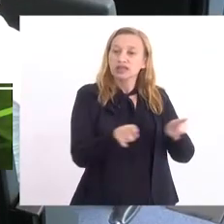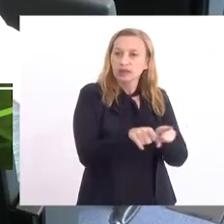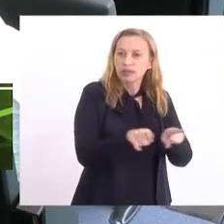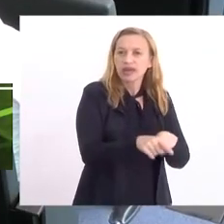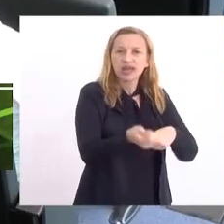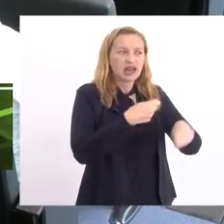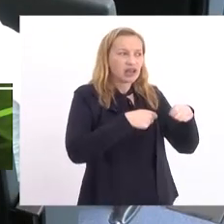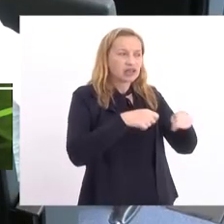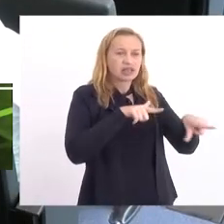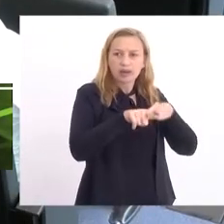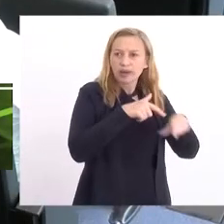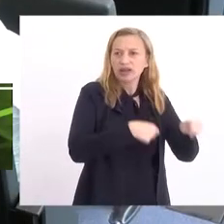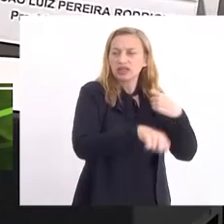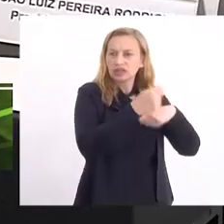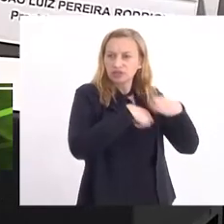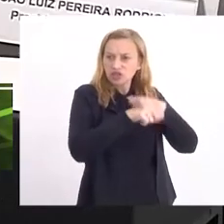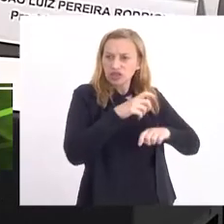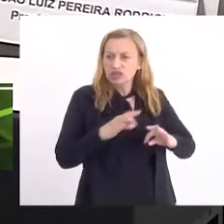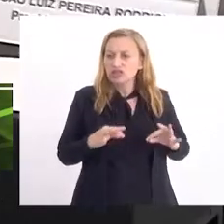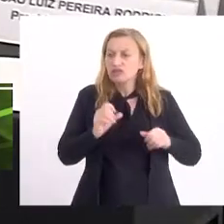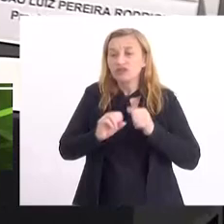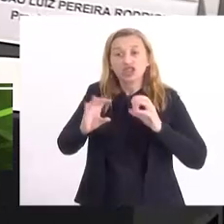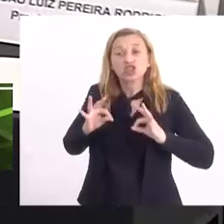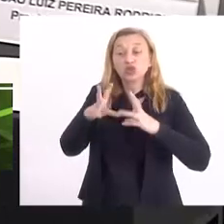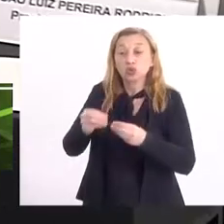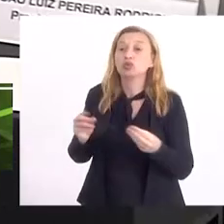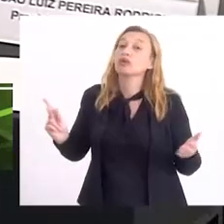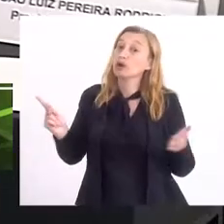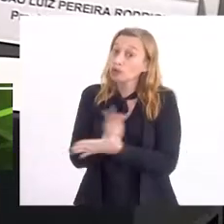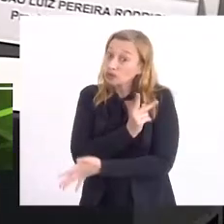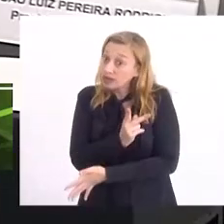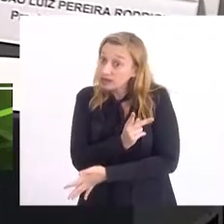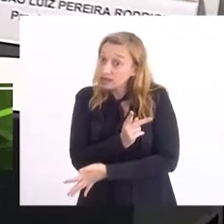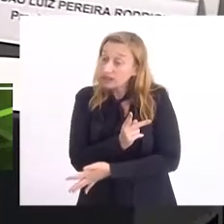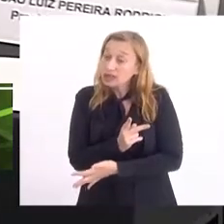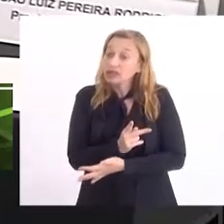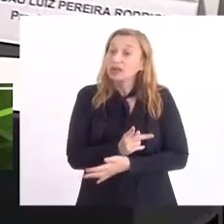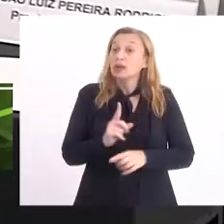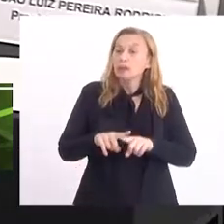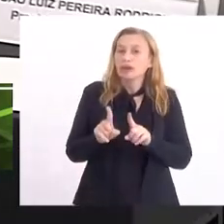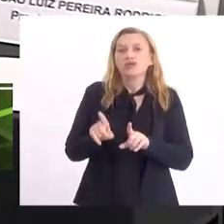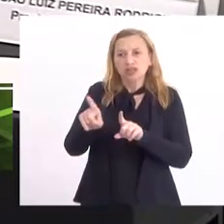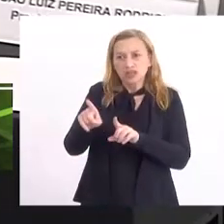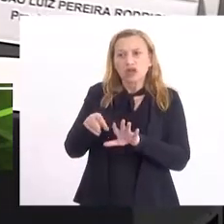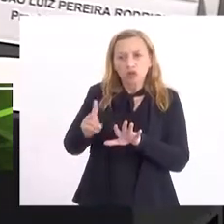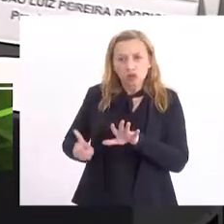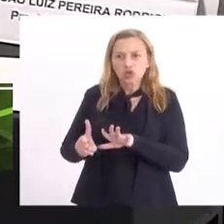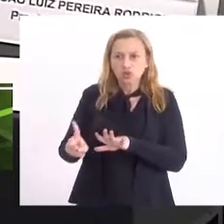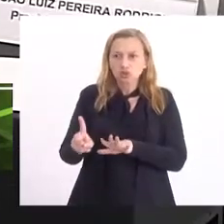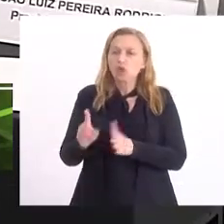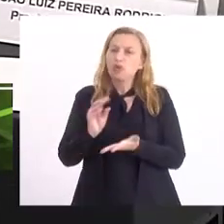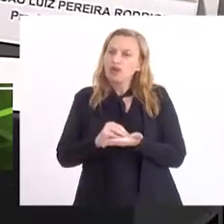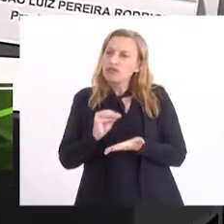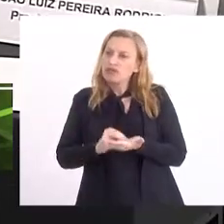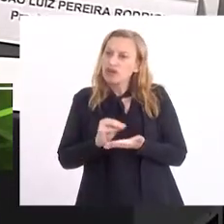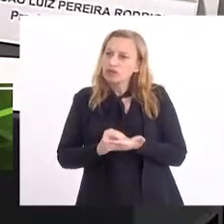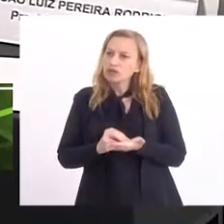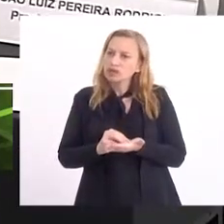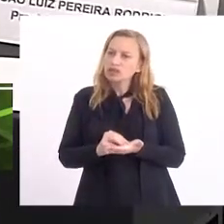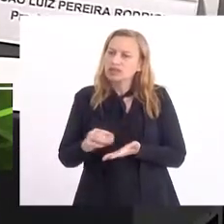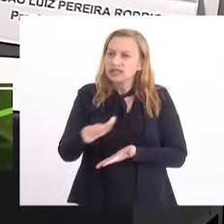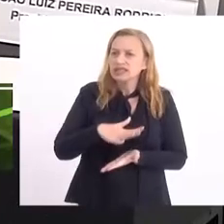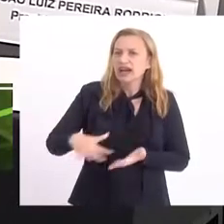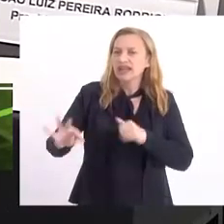administrativos. É isso que acontece. Né? Mas você continua com a defasagem na questão da